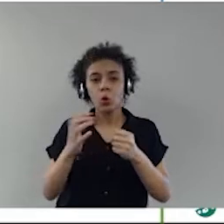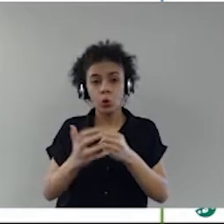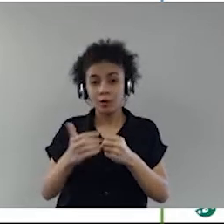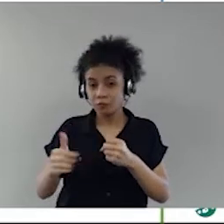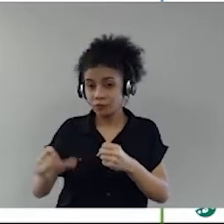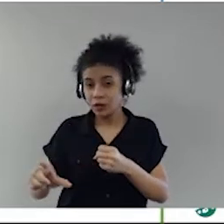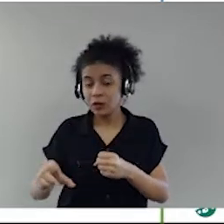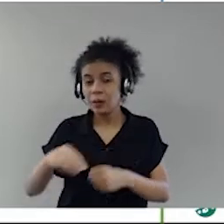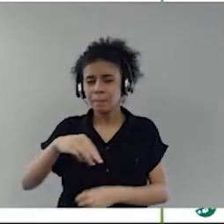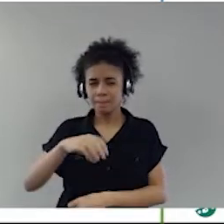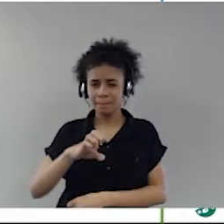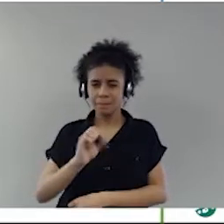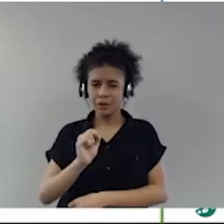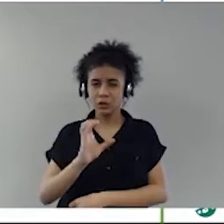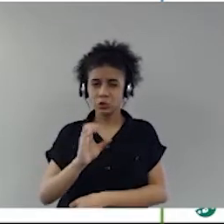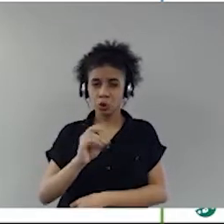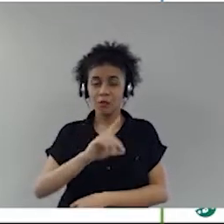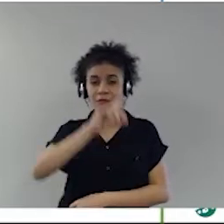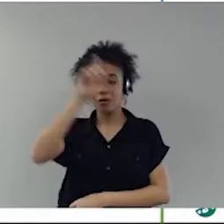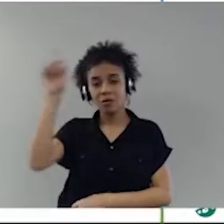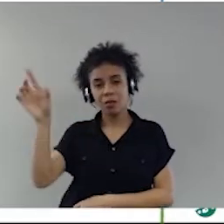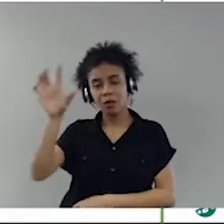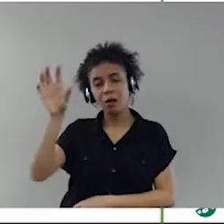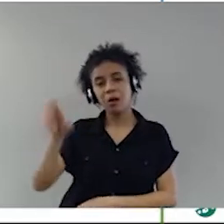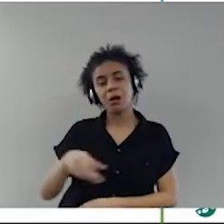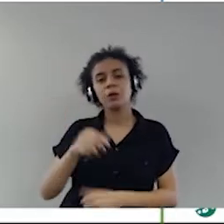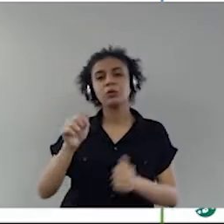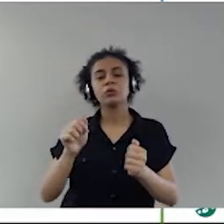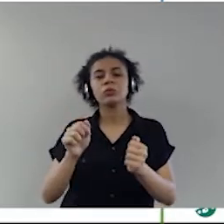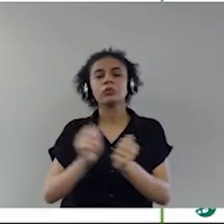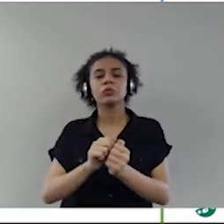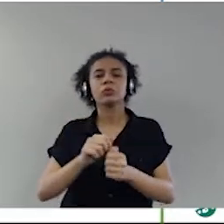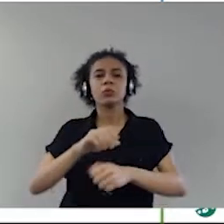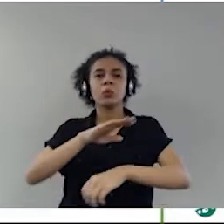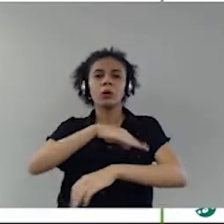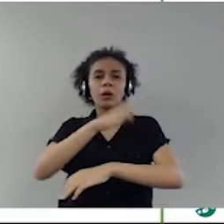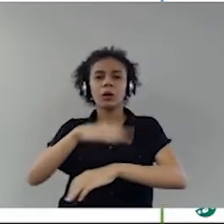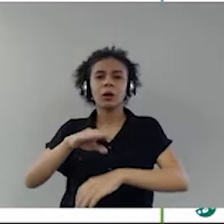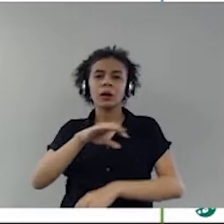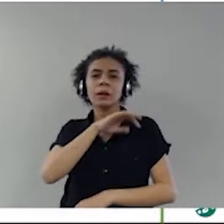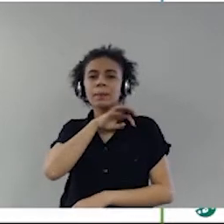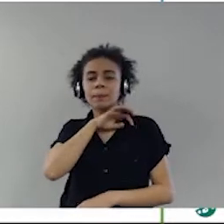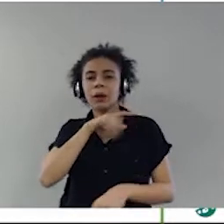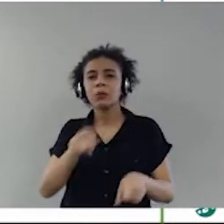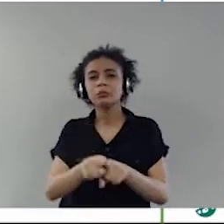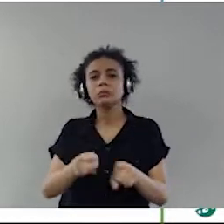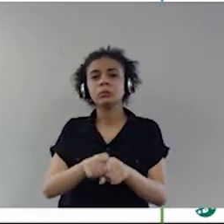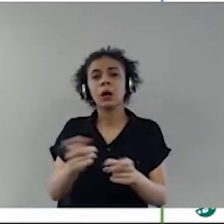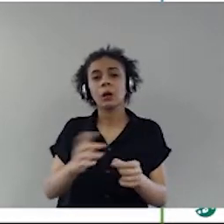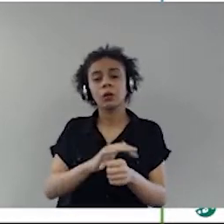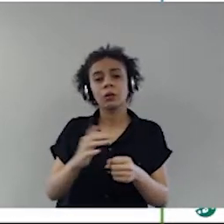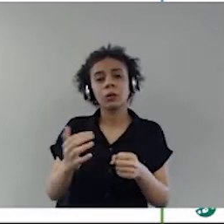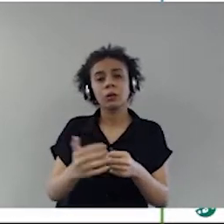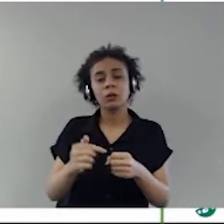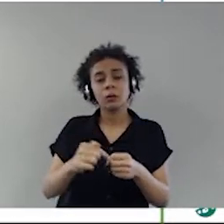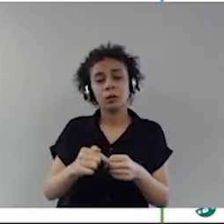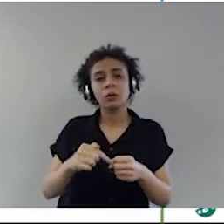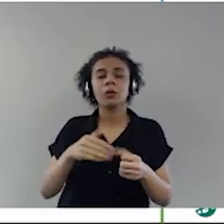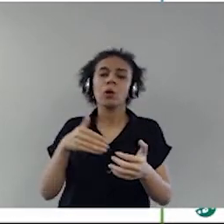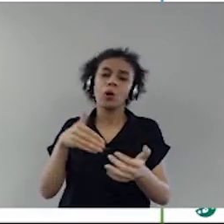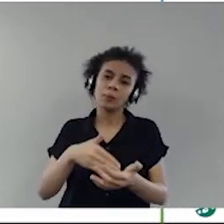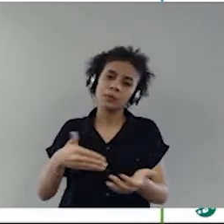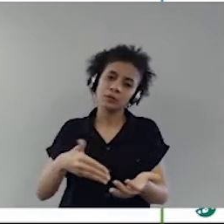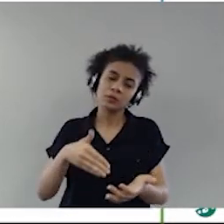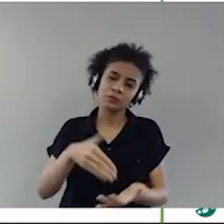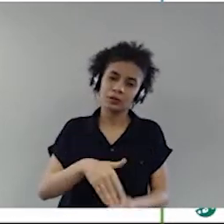foi a MERS-CoV no Oriente Médio, com camelos envolvidos, e depois a pandemia agora começando no final